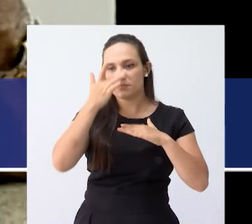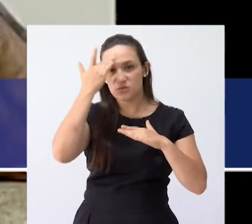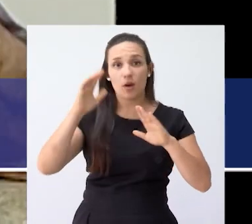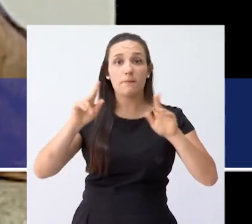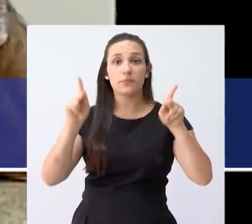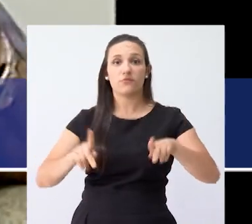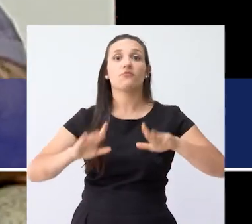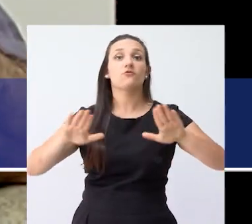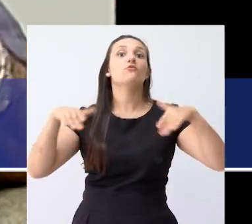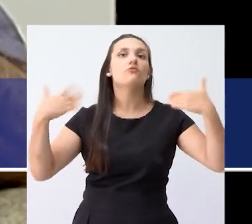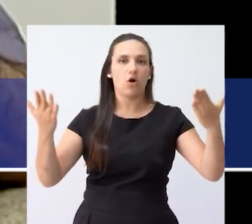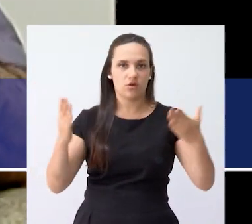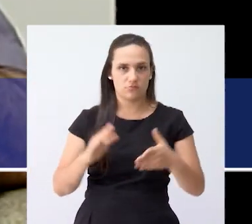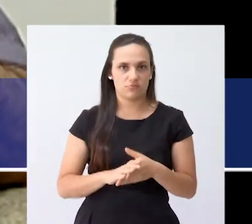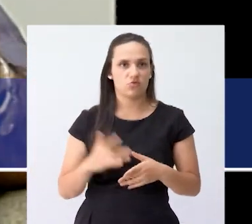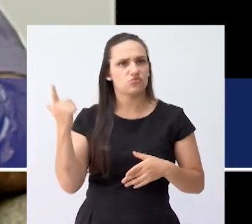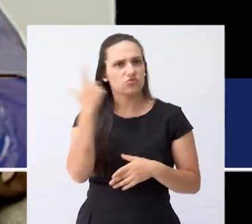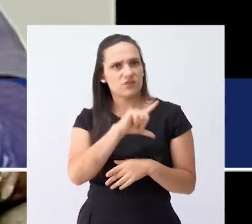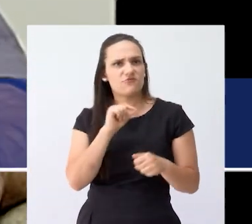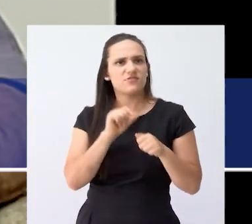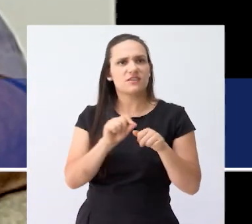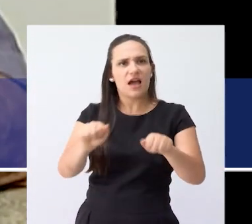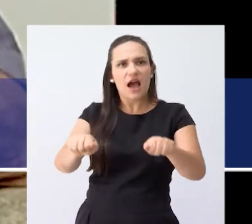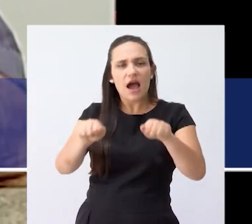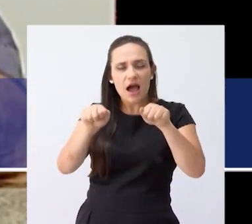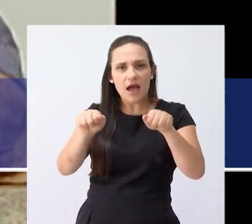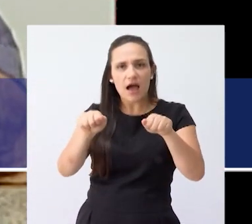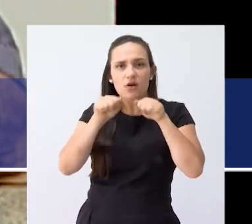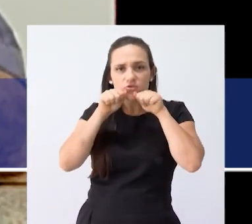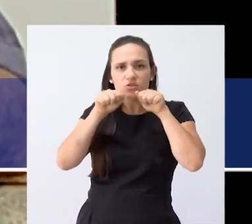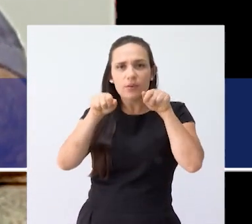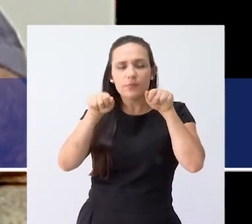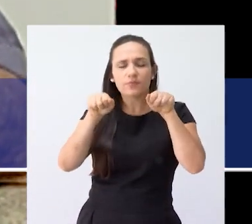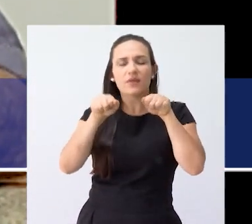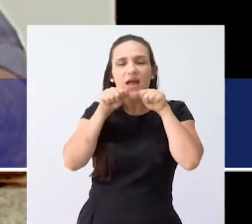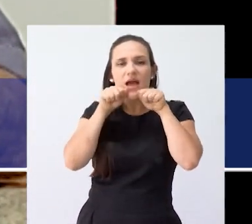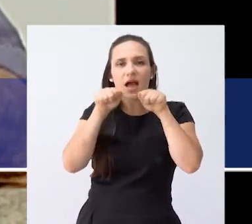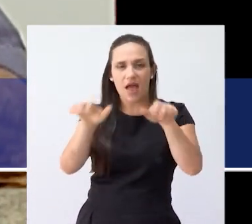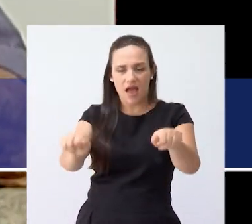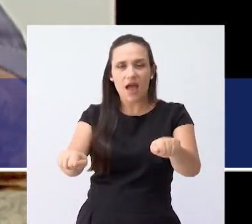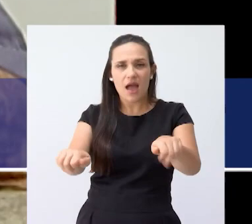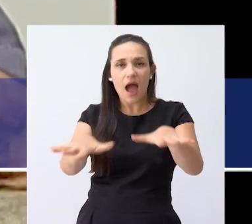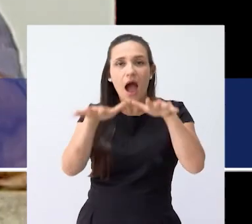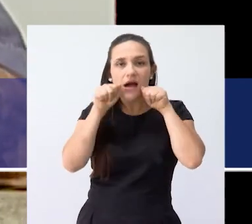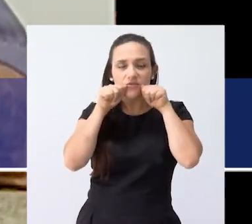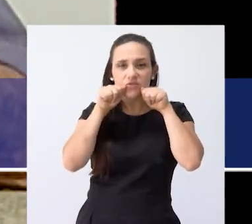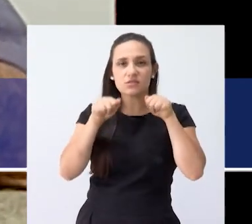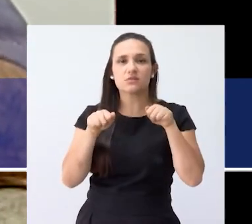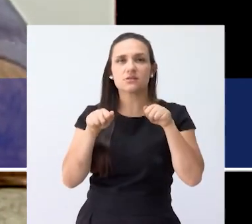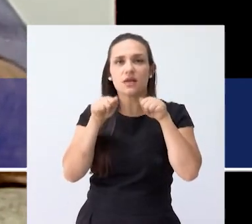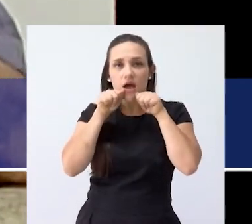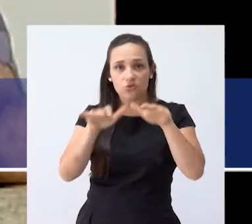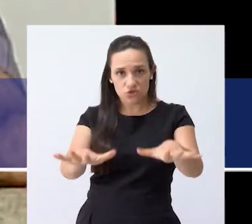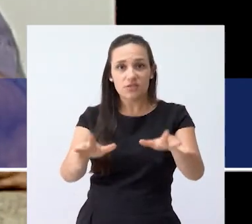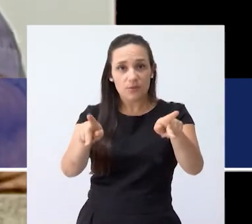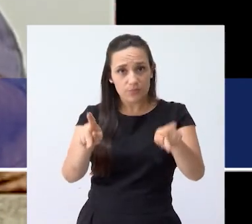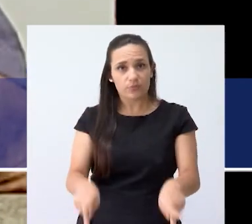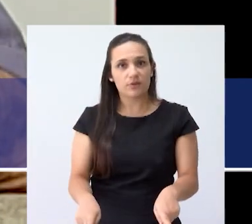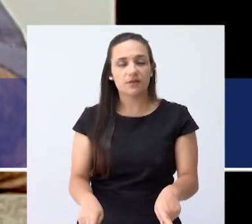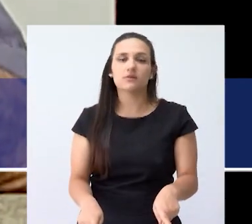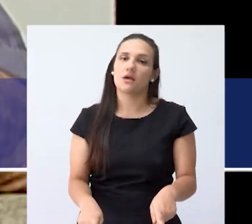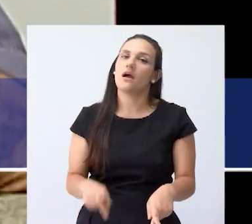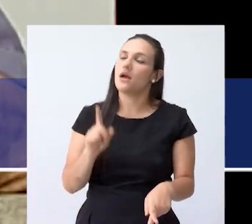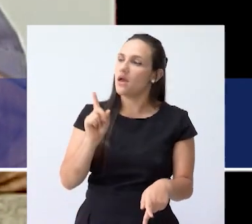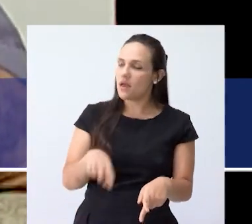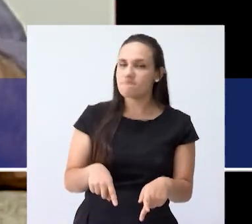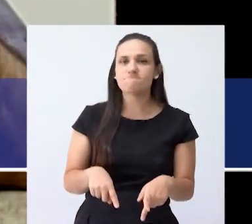procurava dar o melhor da Assembleia para que houvesse essas audiências públicas, das categorias que fossem, dos